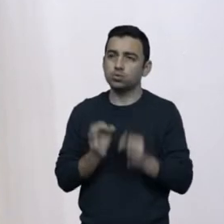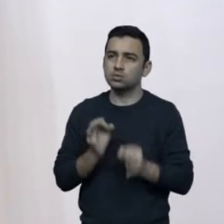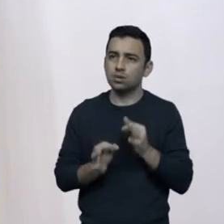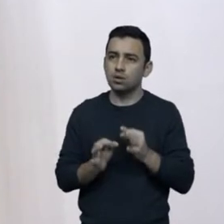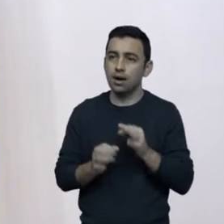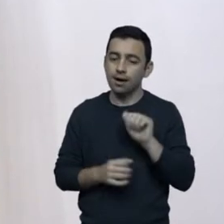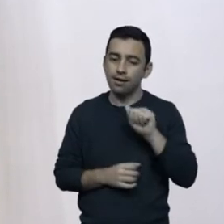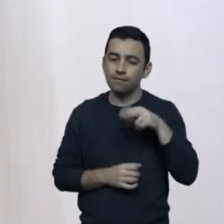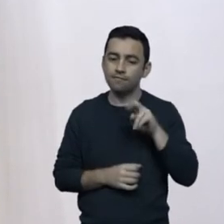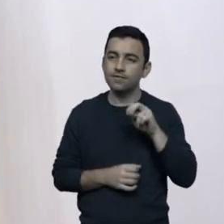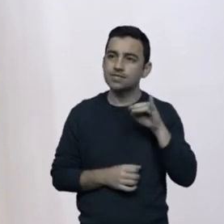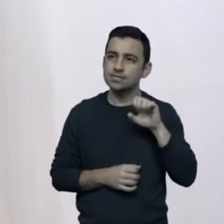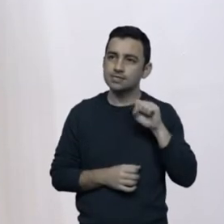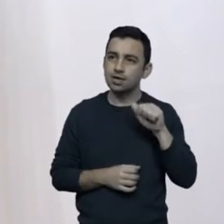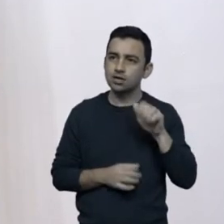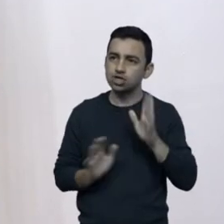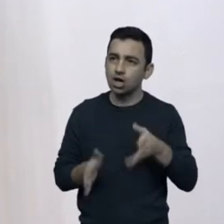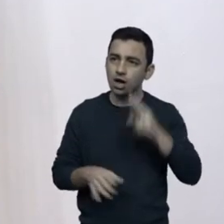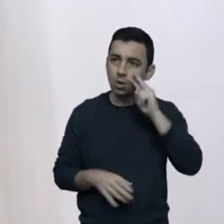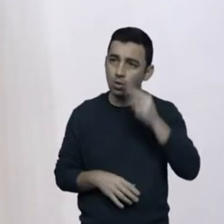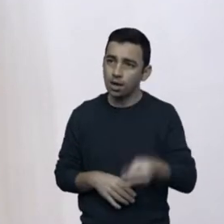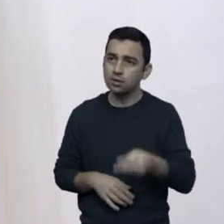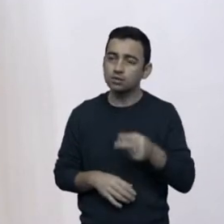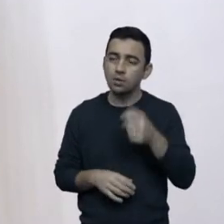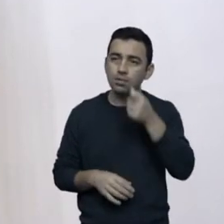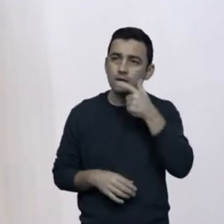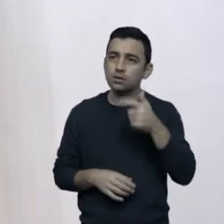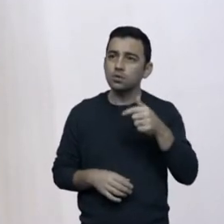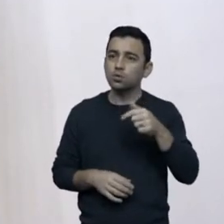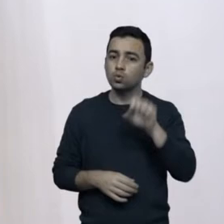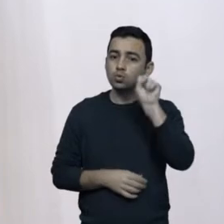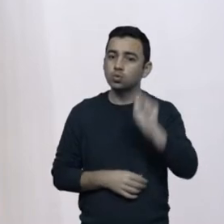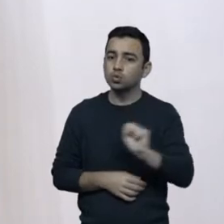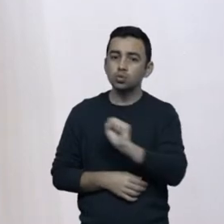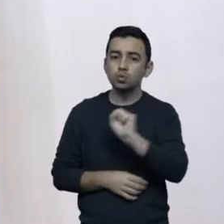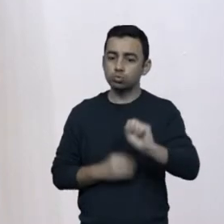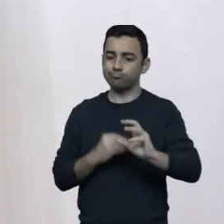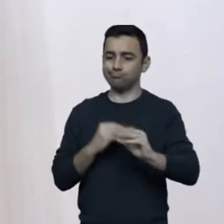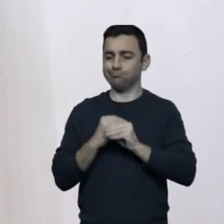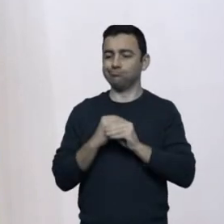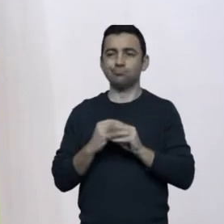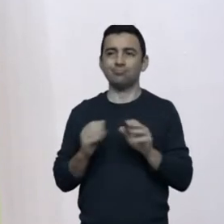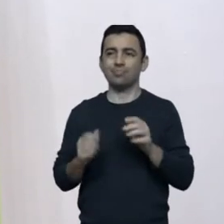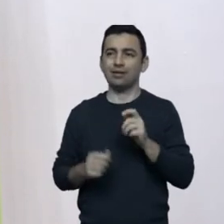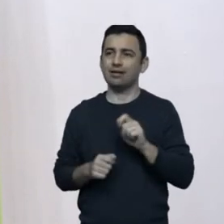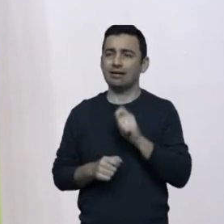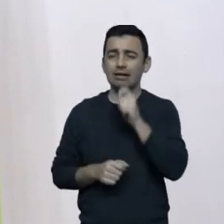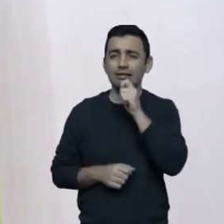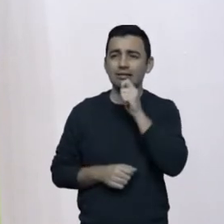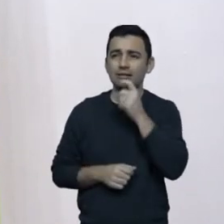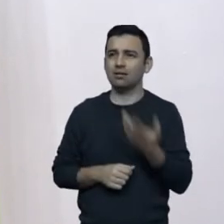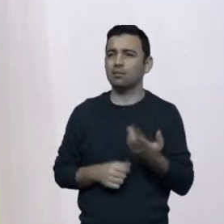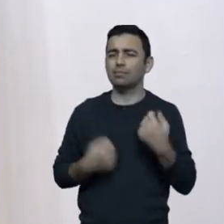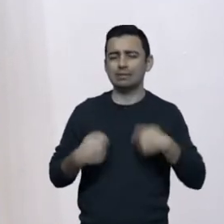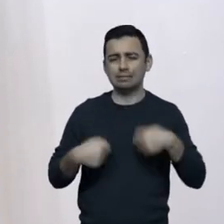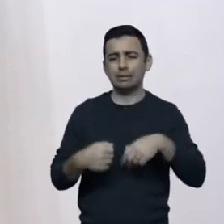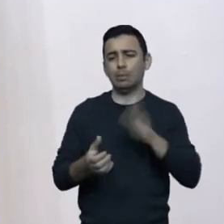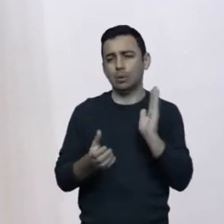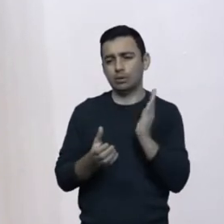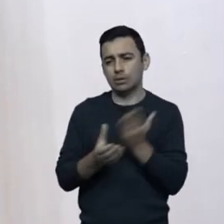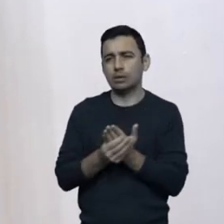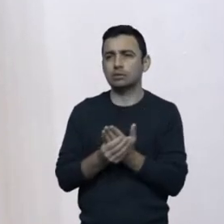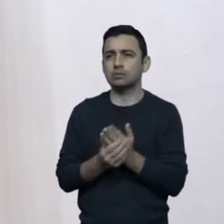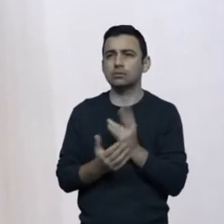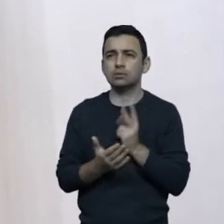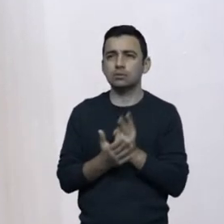já reconhece a medicação, porém o SUS não incorporou ainda, então o paciente ele tem que entrar judicial. E eu não